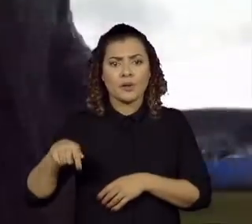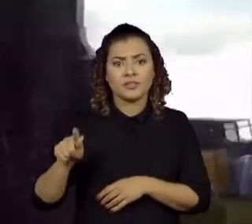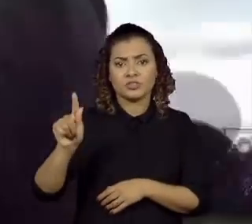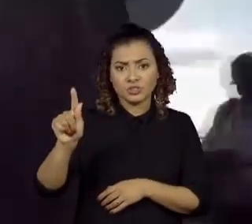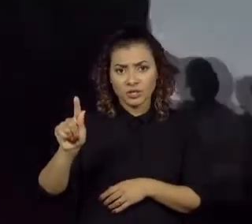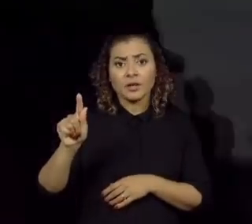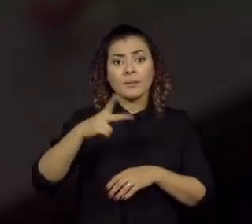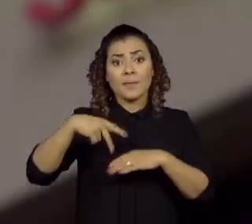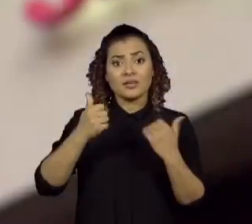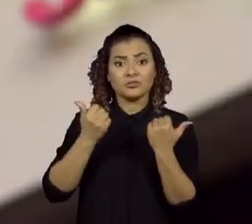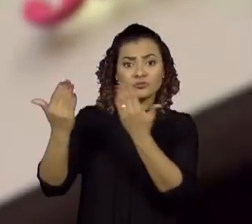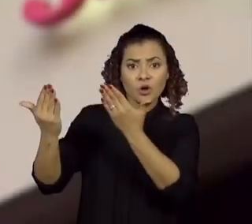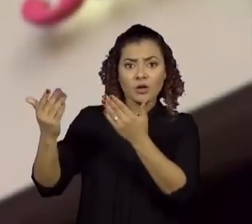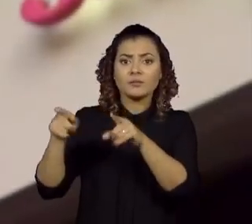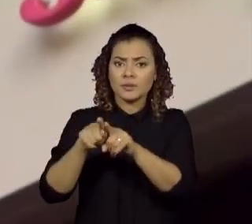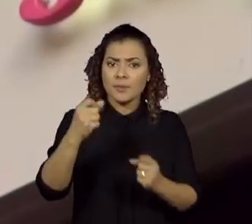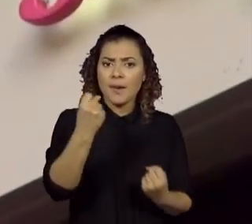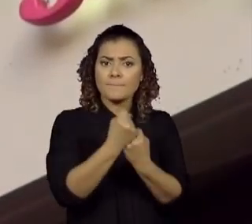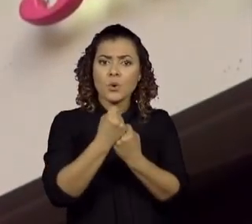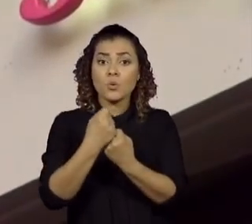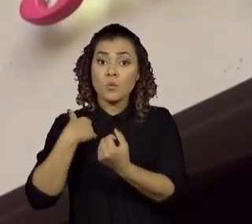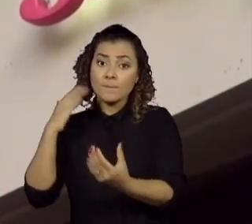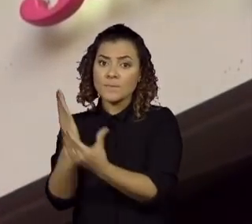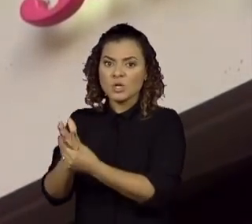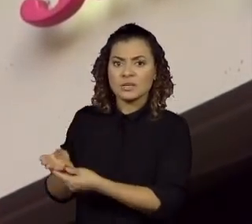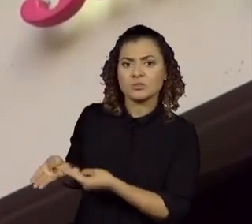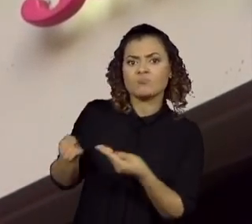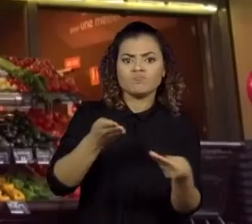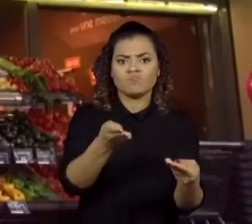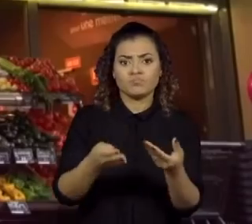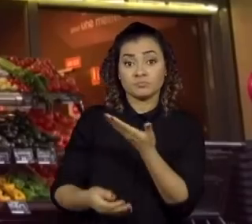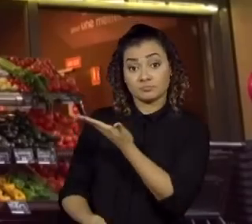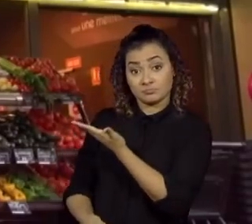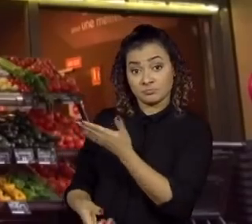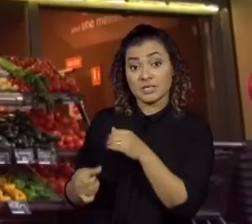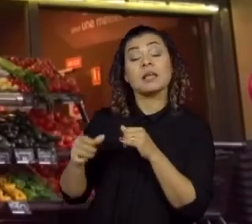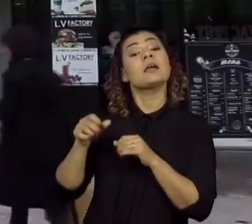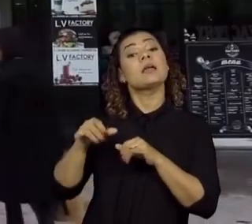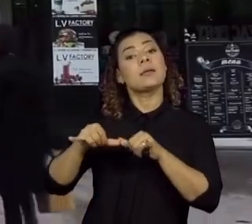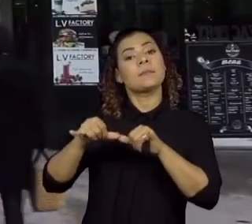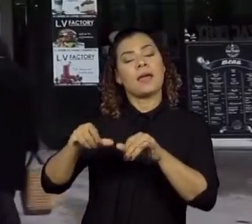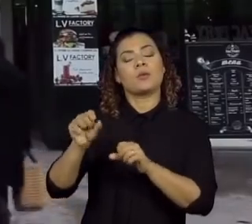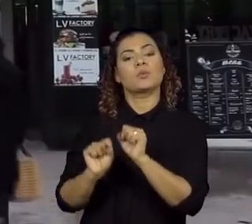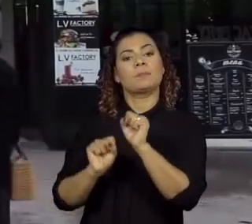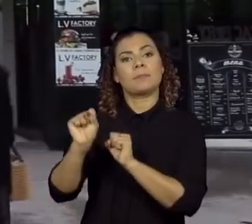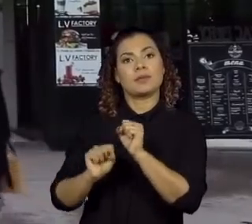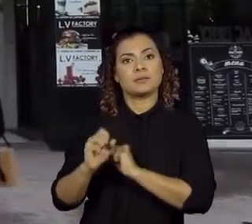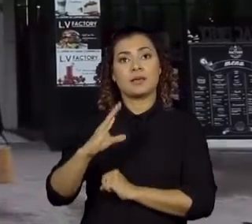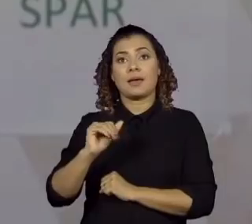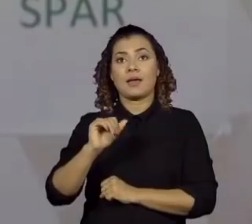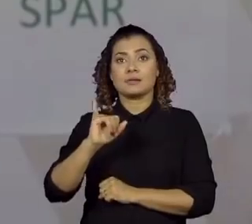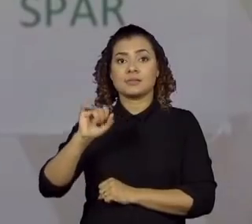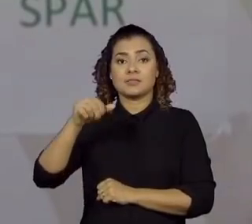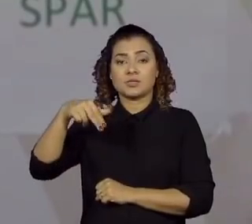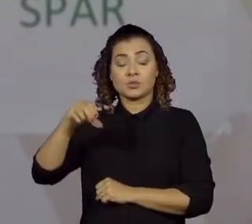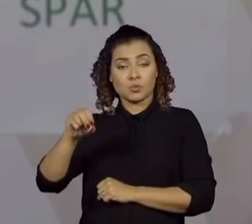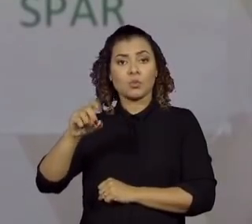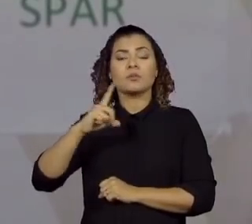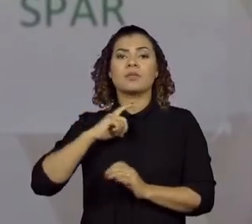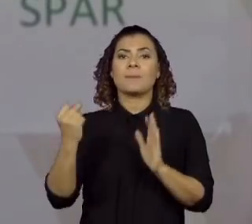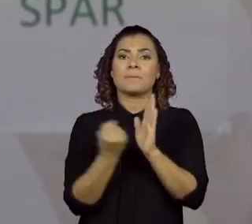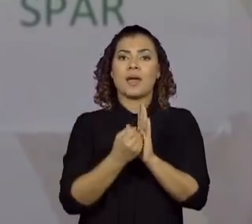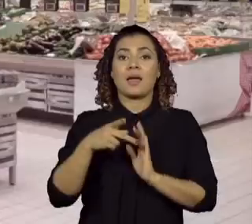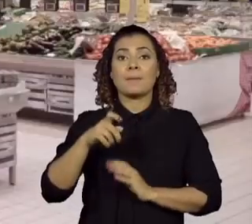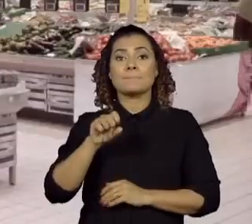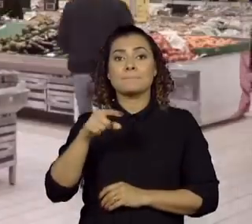governamentais internacionais, moveram uma ação judicial contra o grupo francês Casino, que opera com as marcas